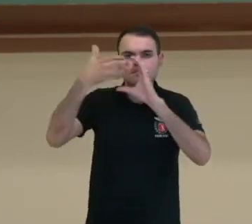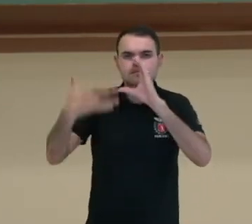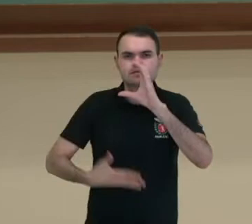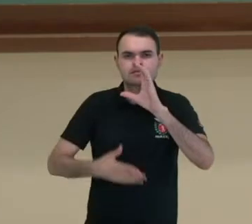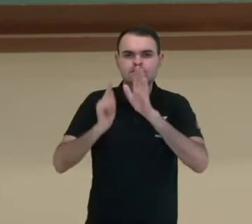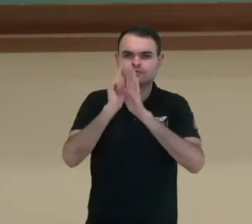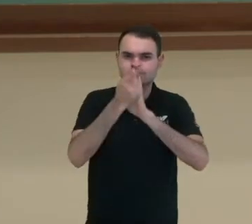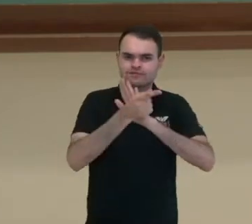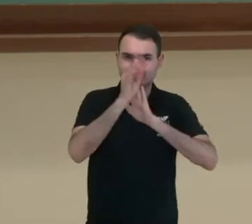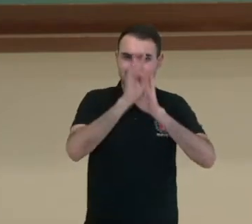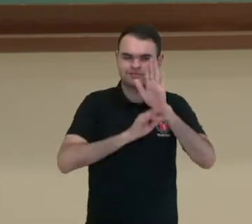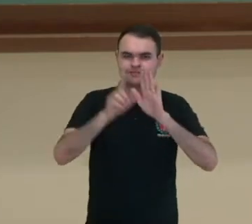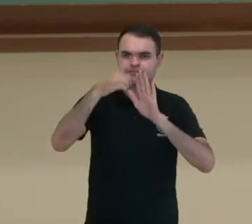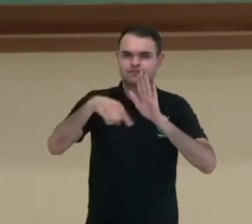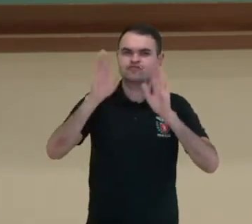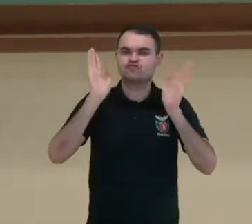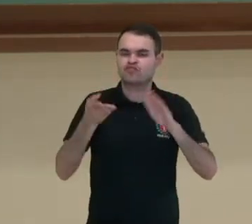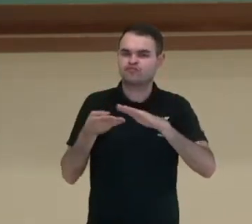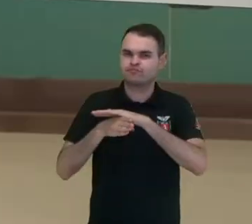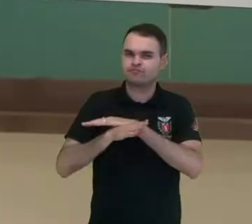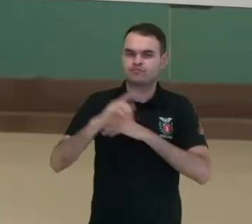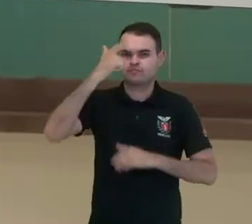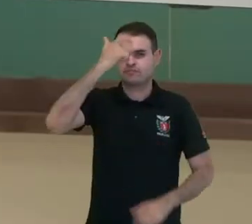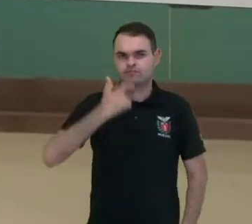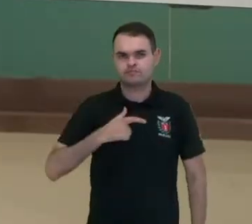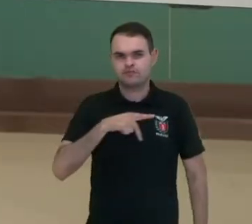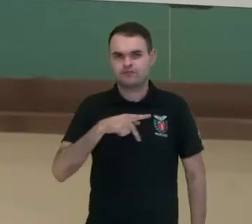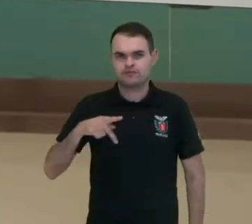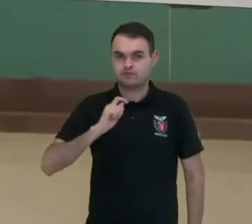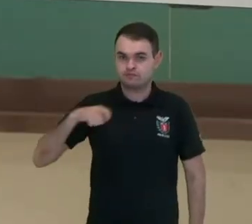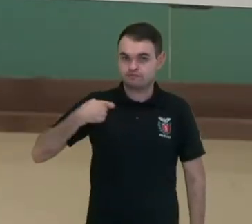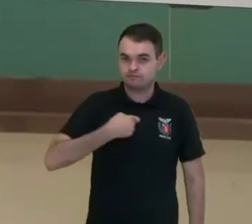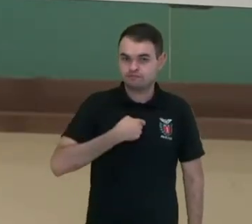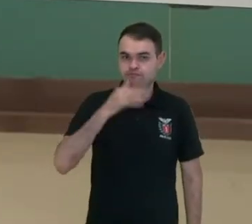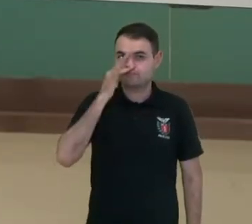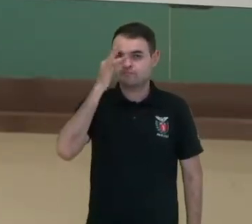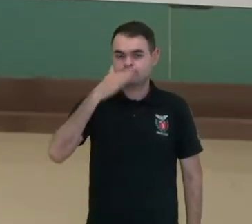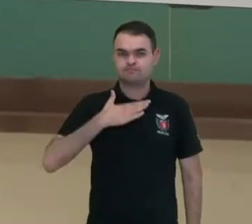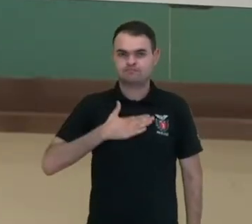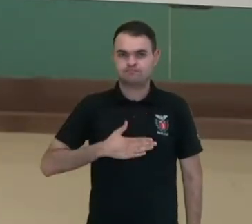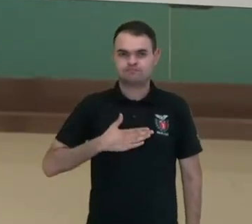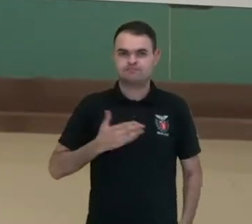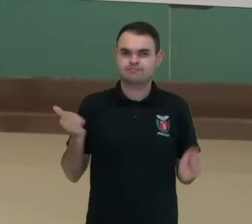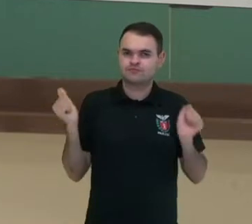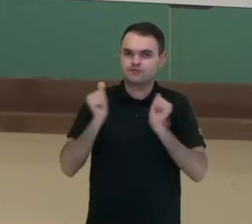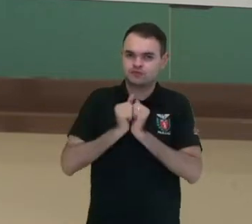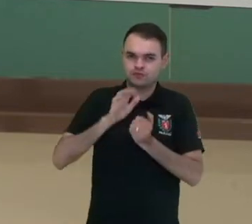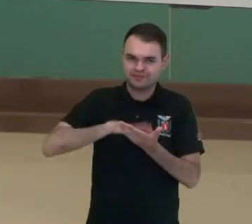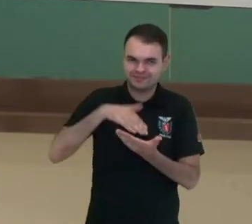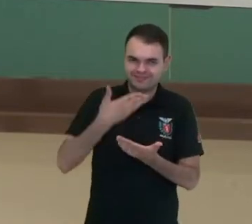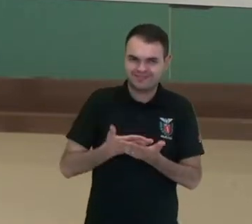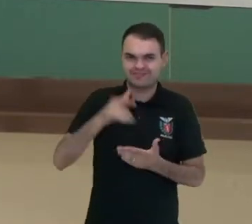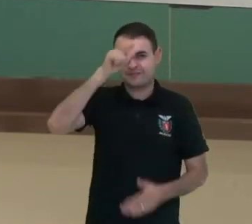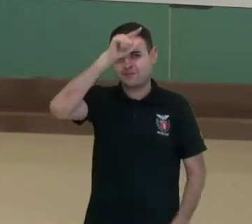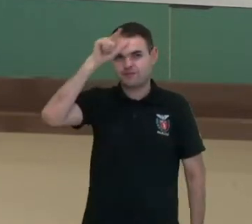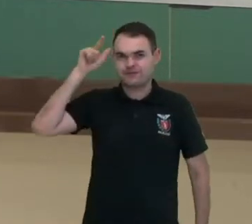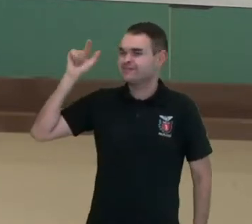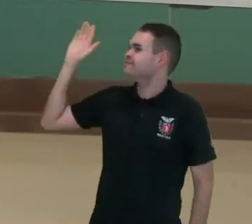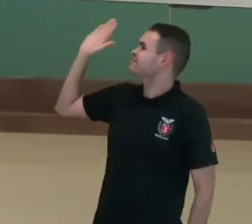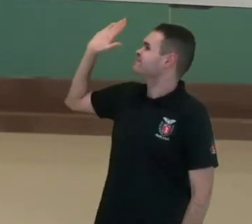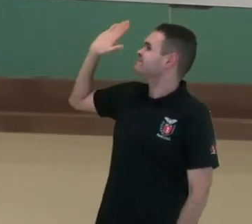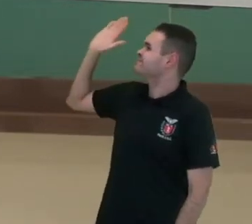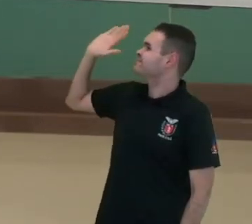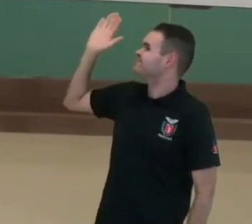bem familiarizados. Eu sou a professora Rosa Bueno, estou aqui com o meu colega, o intérprete Luiz, que